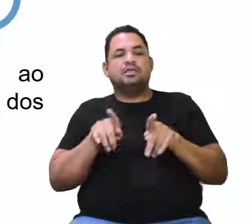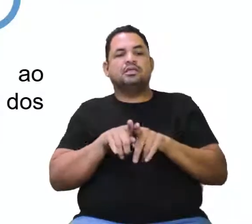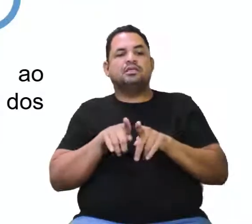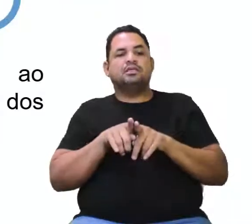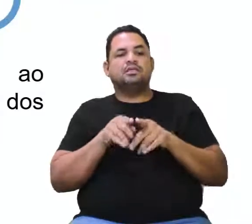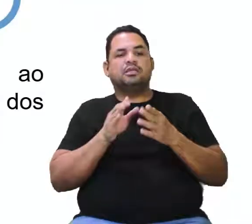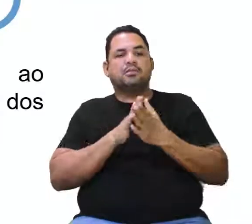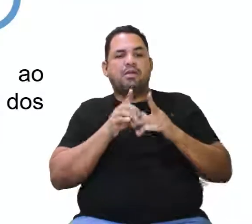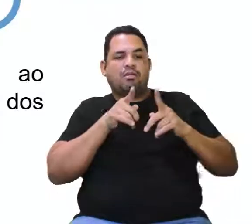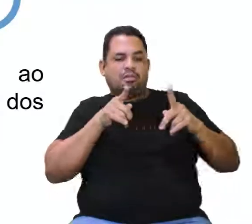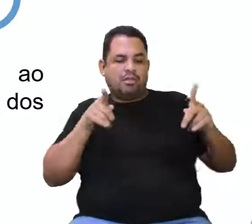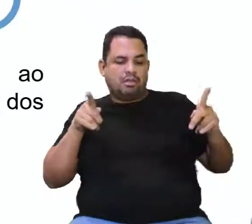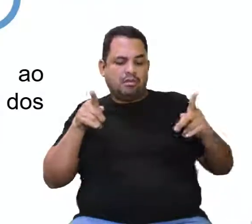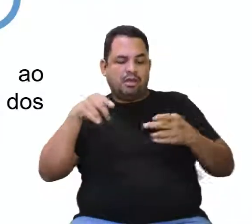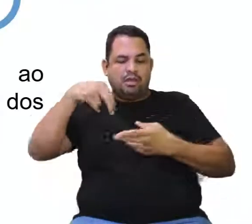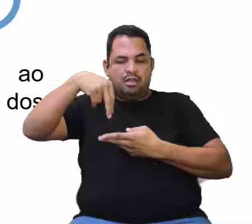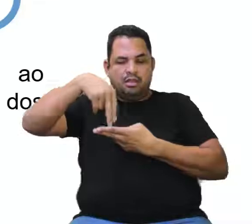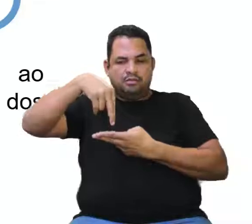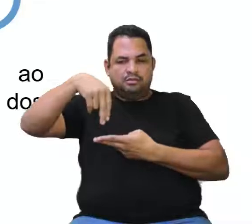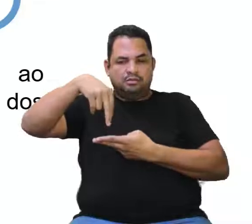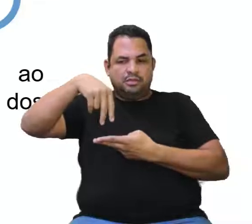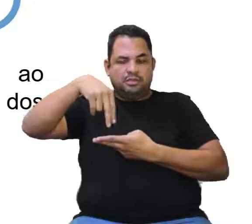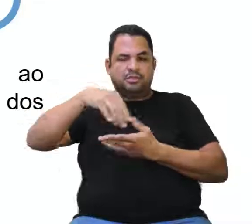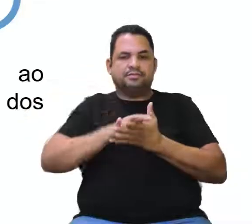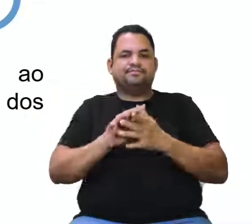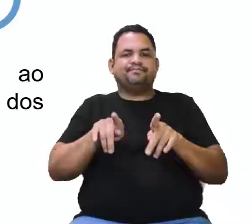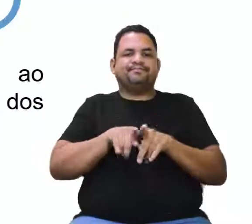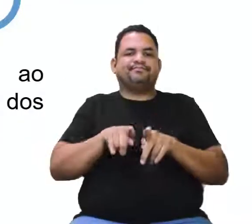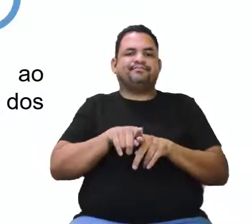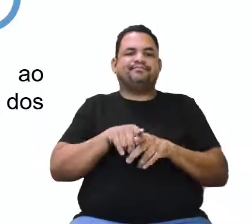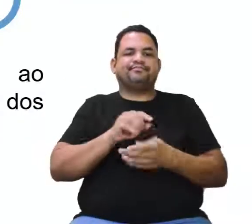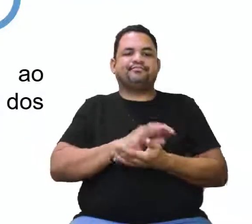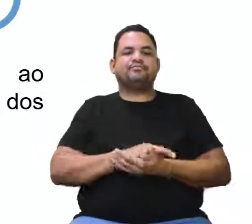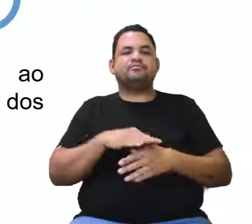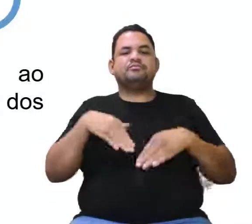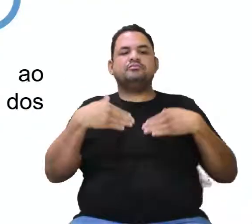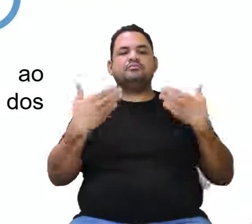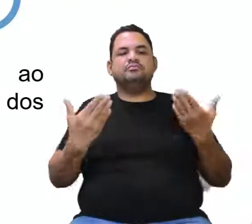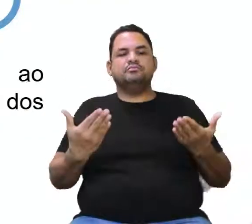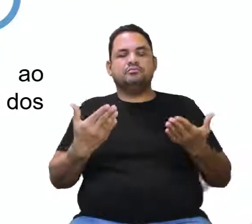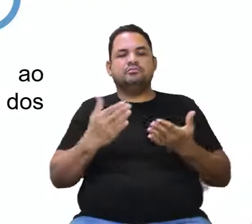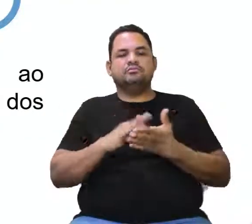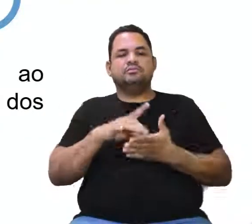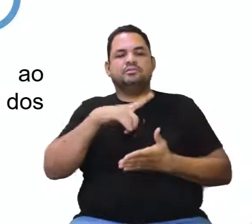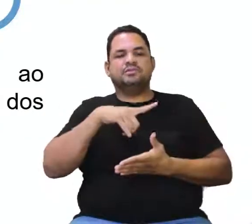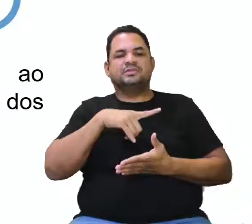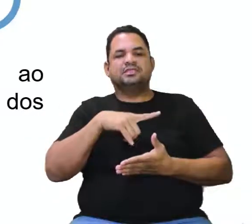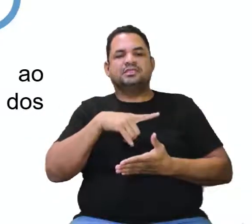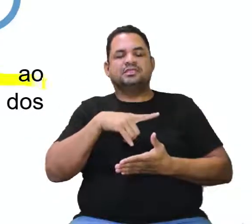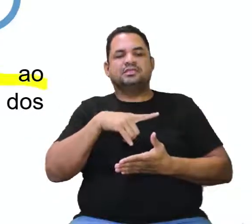do membro inferior. Perfeito. Quando eu tenho uma escoliose, ela também vai estar associada